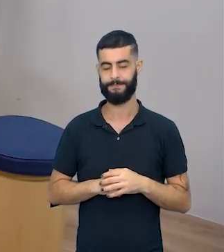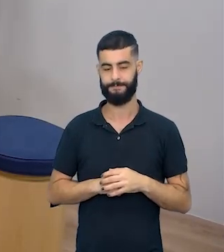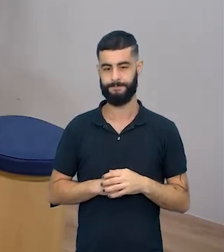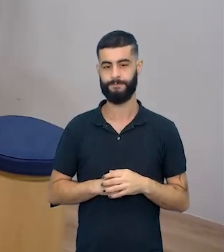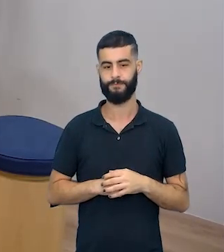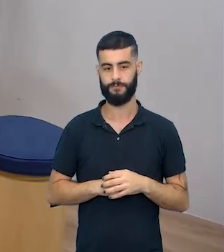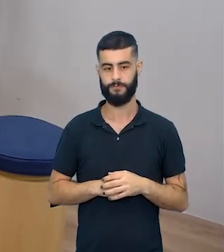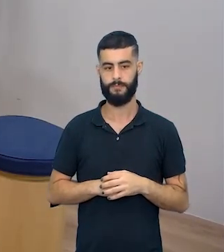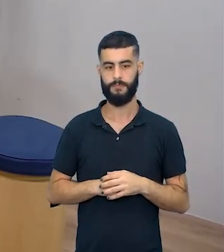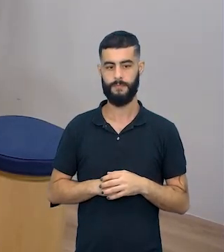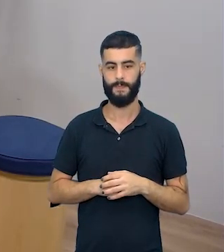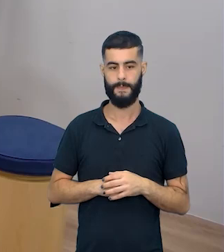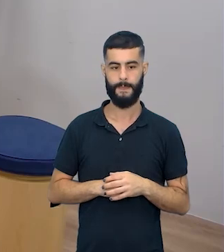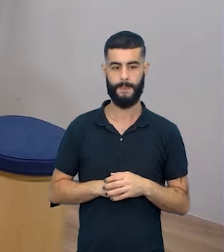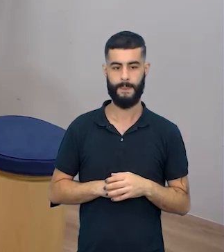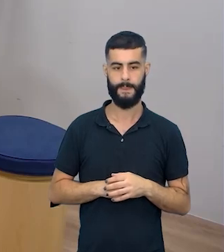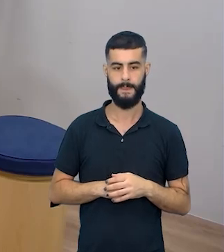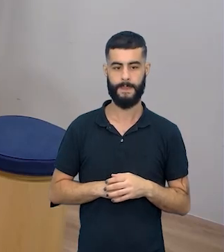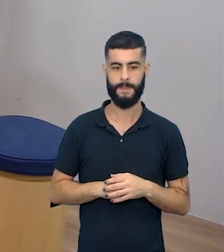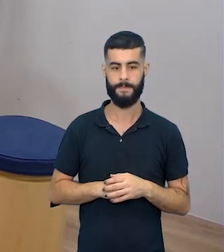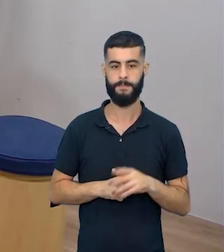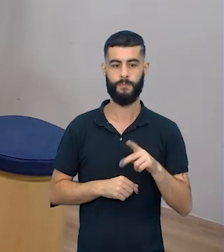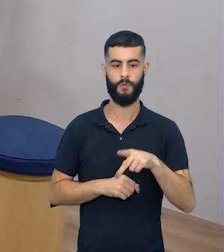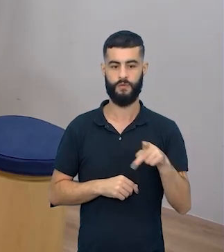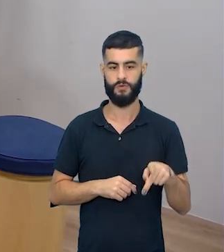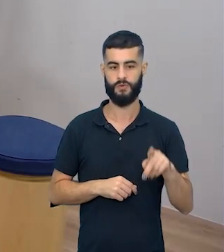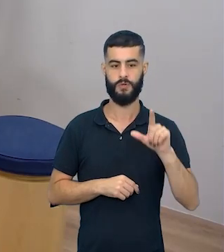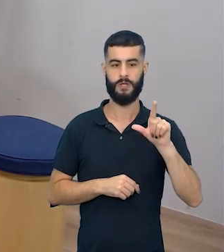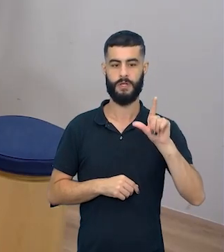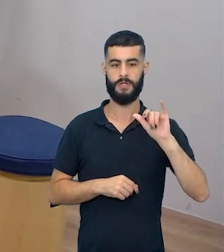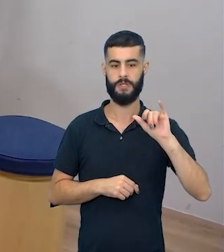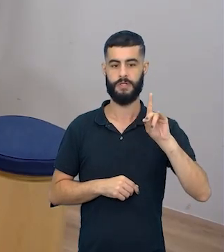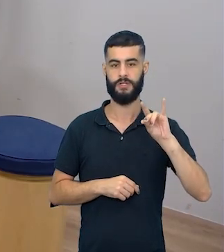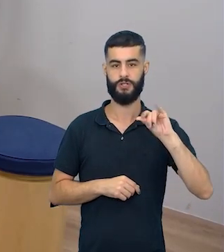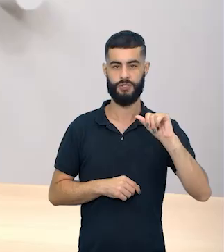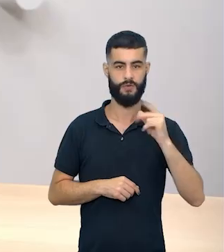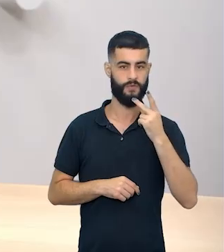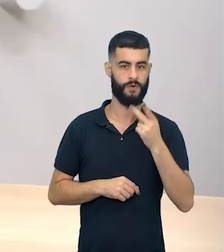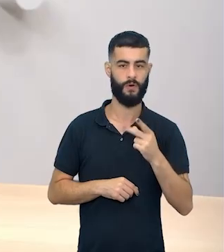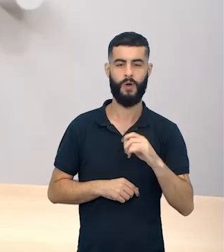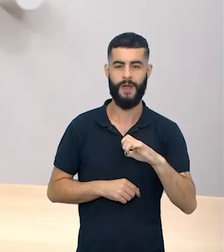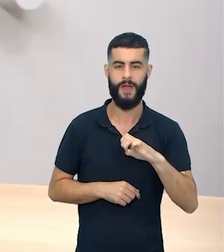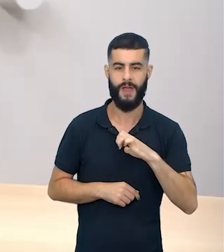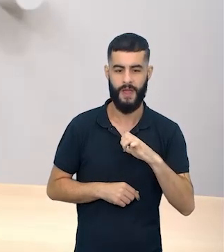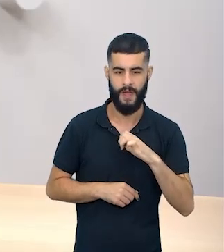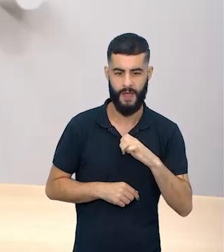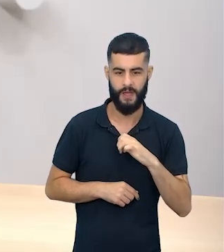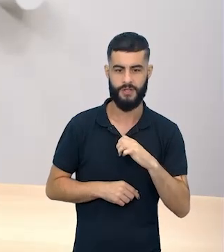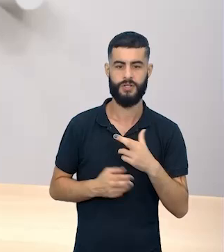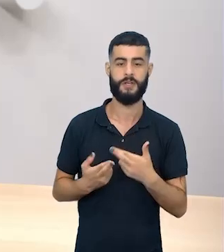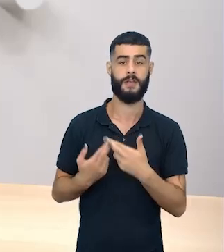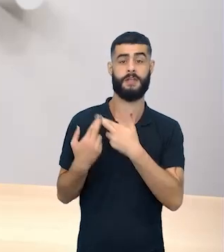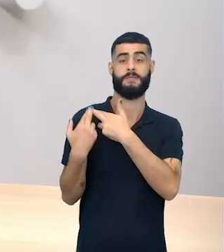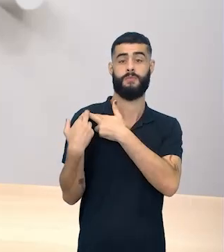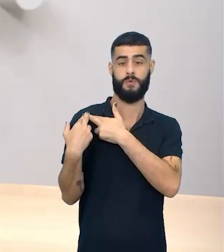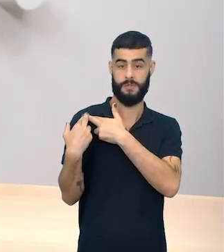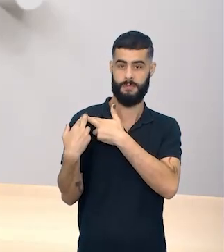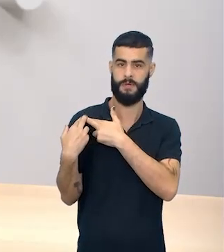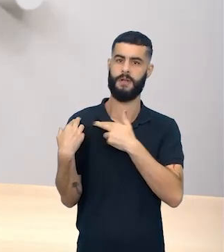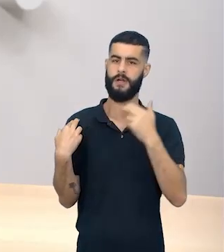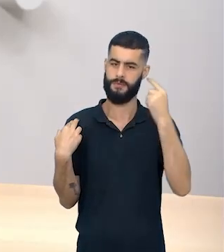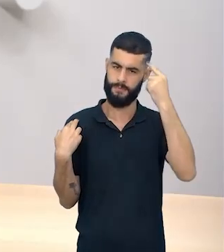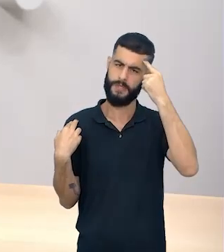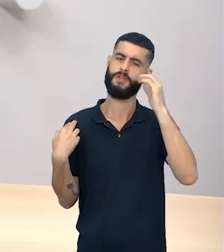Vamos dizer que em virtude da professora Lídia, né? Em virtude da ética, da responsabilidade, da preocupação com as gerações